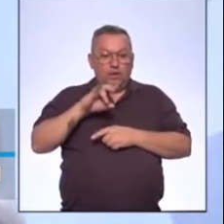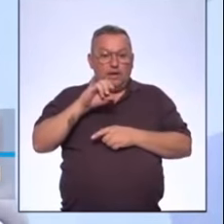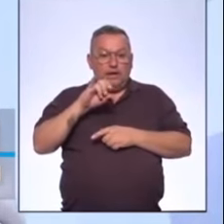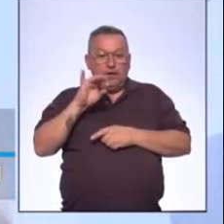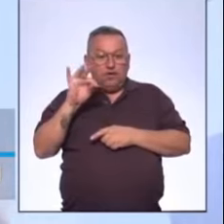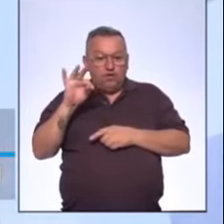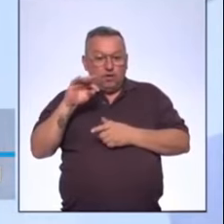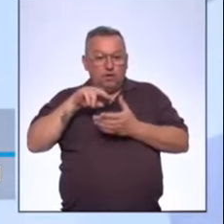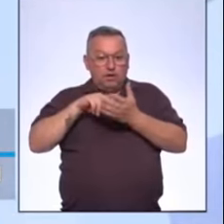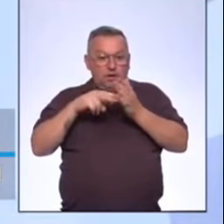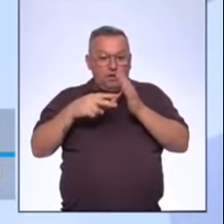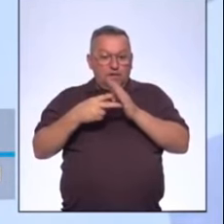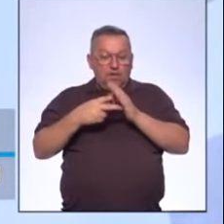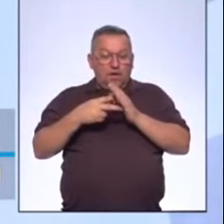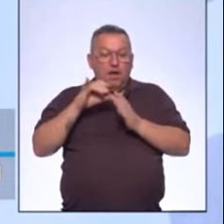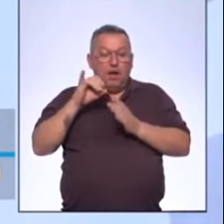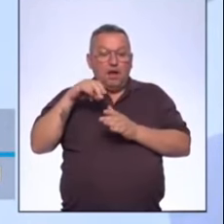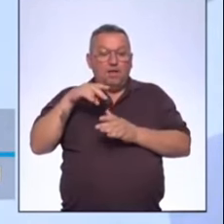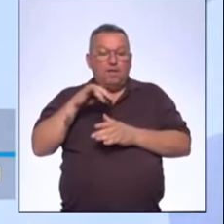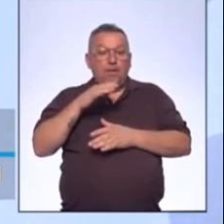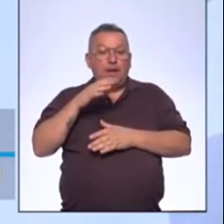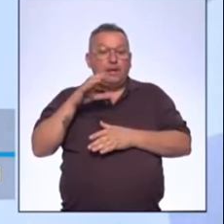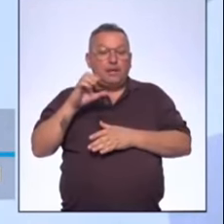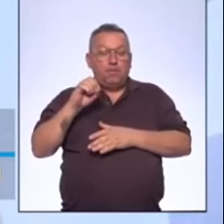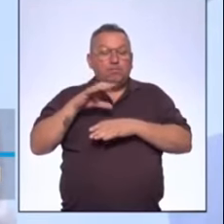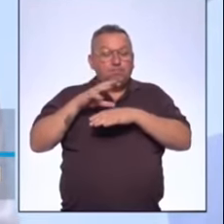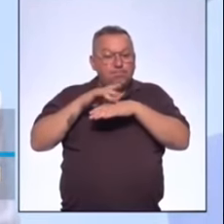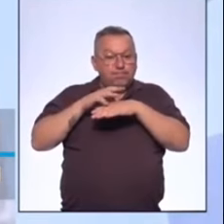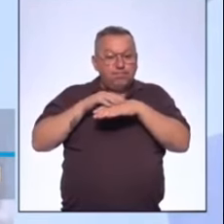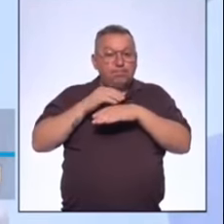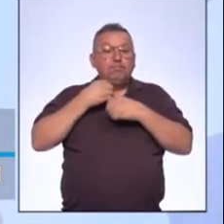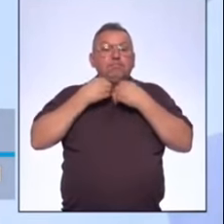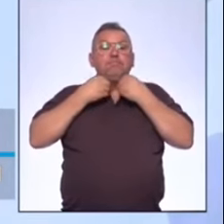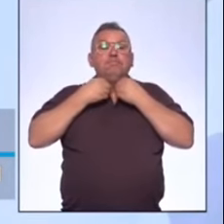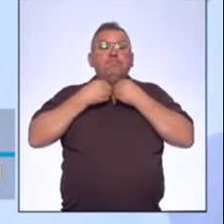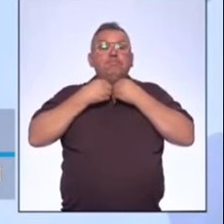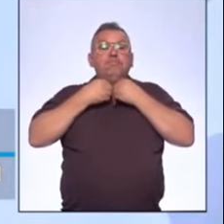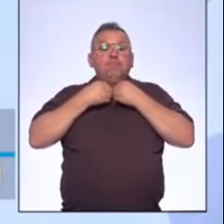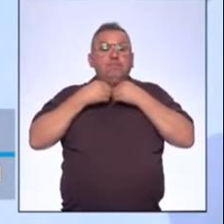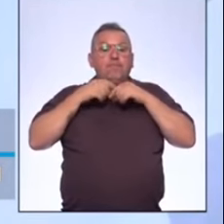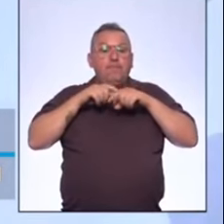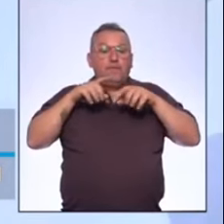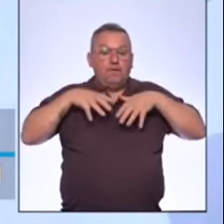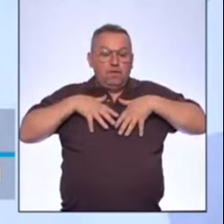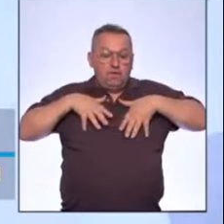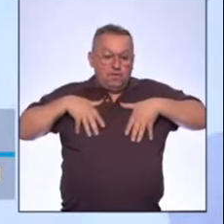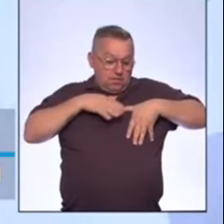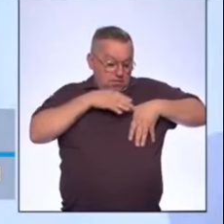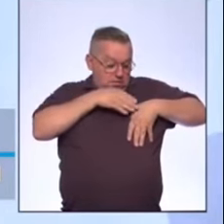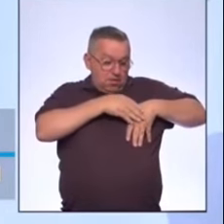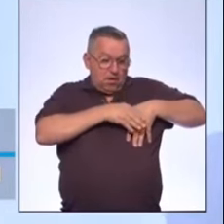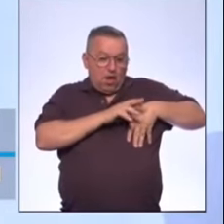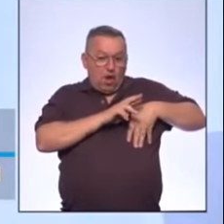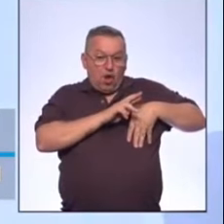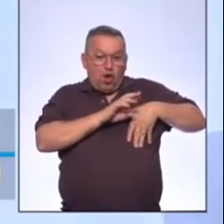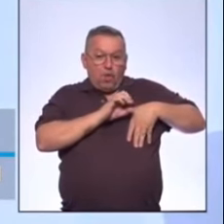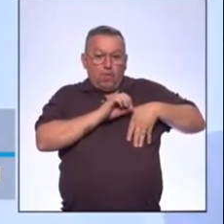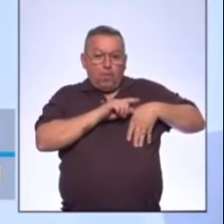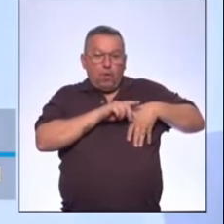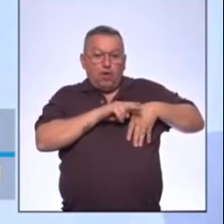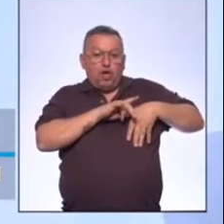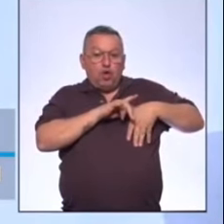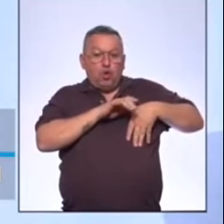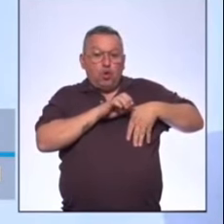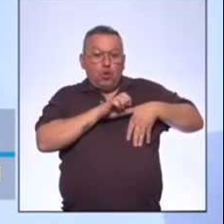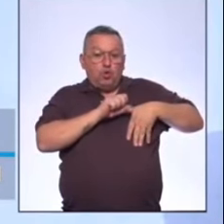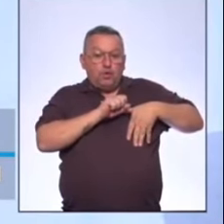dizer inflamação. Você vai ter uma inflamação no brônquio, tá? Aí você vai ter os bronquíolos, né? E aí vai entrar